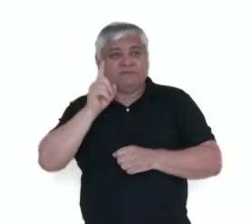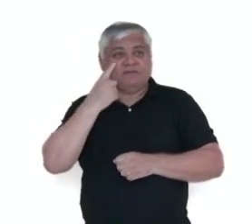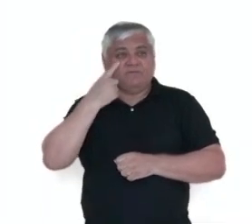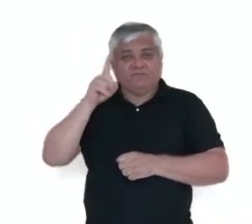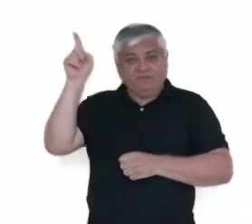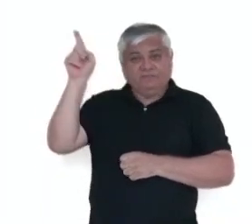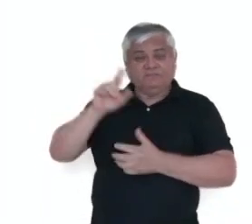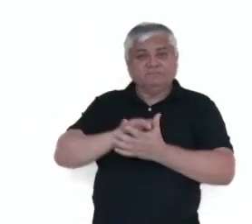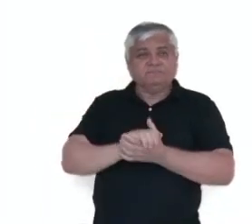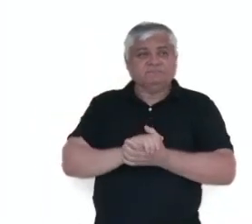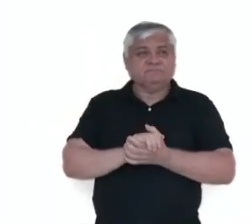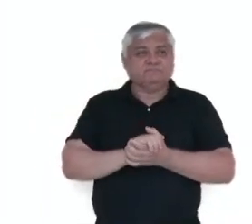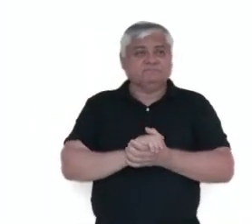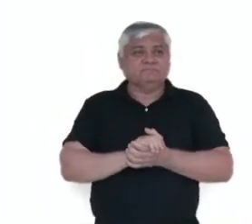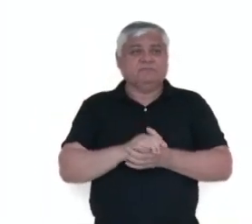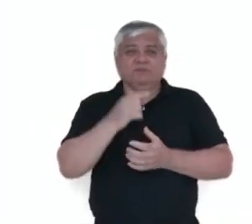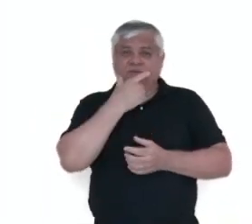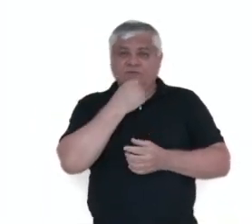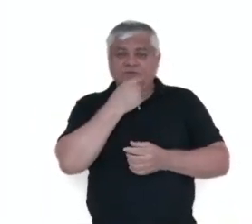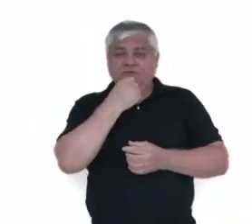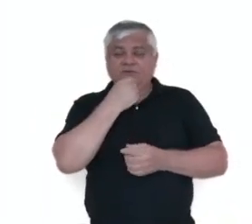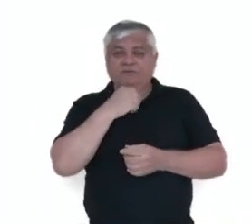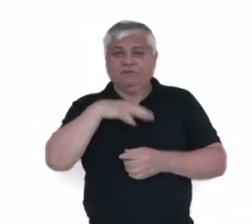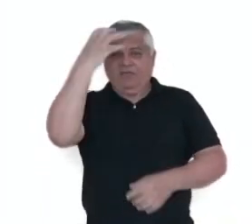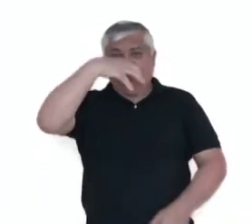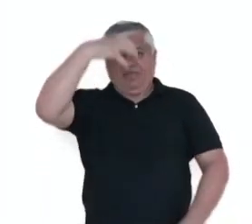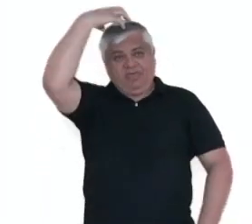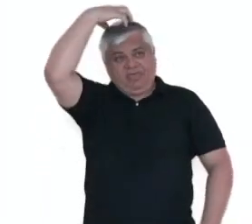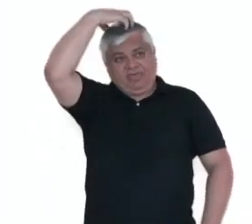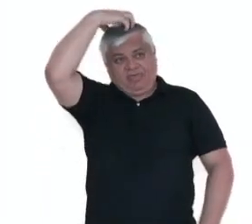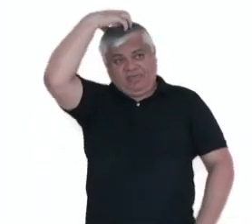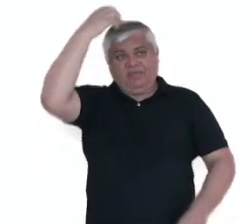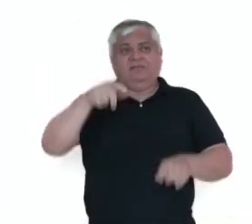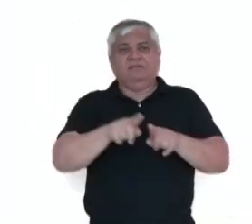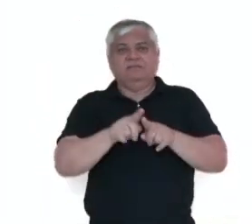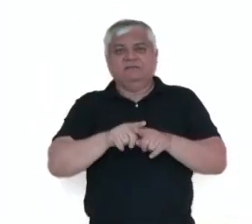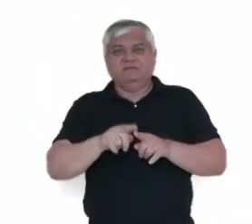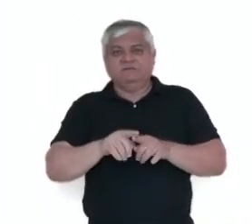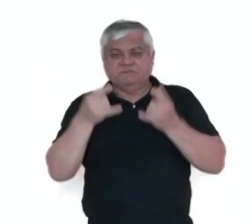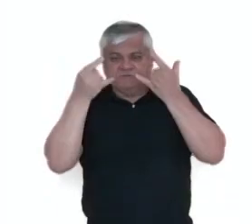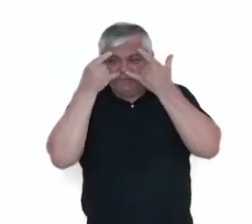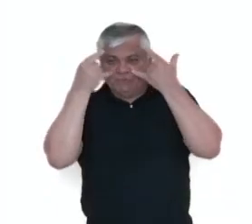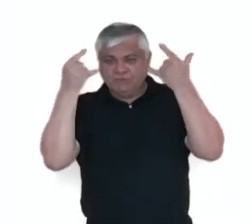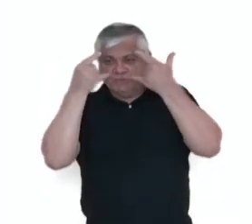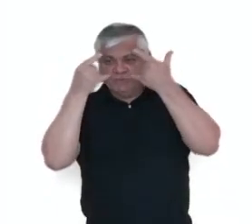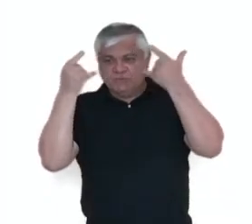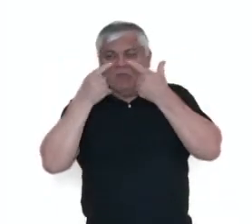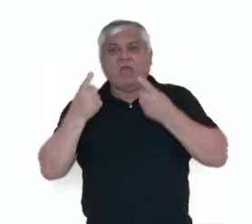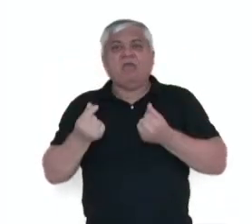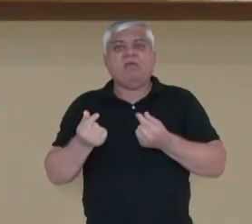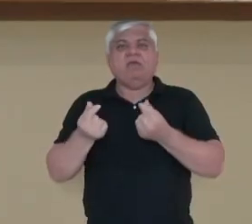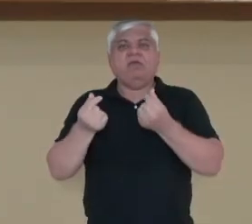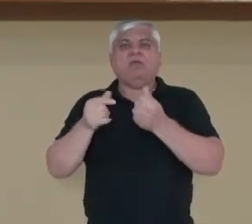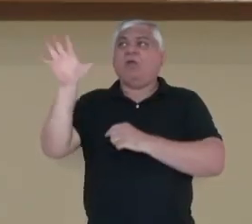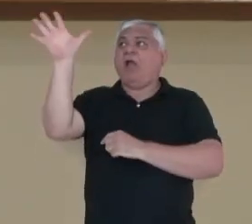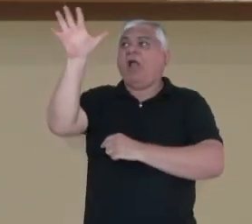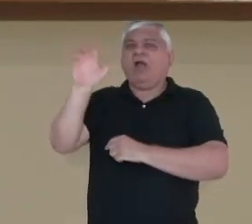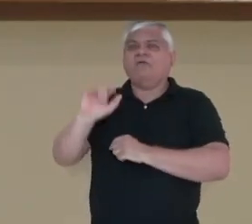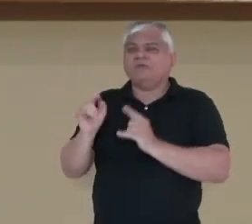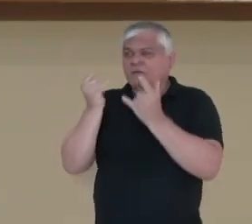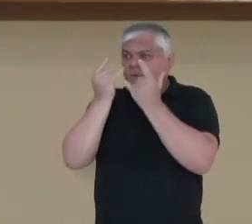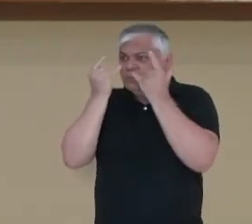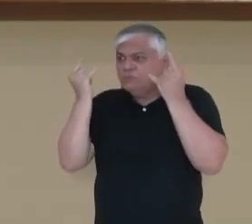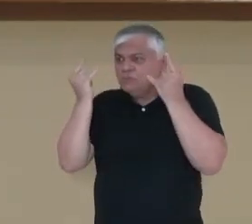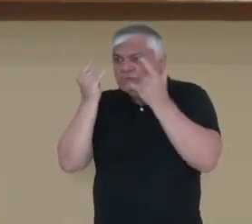lado representa o rei Leopoldo II e a sua cobiça por todas as riquezas da África. E quanto